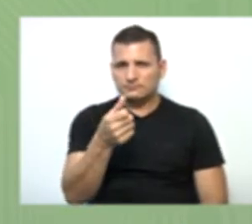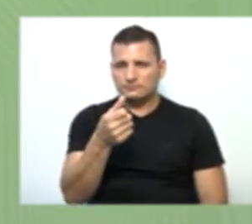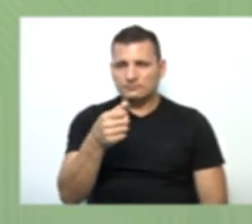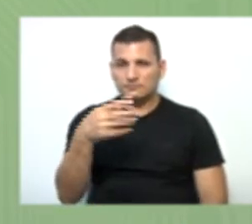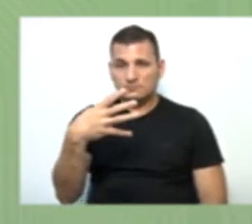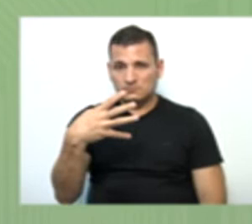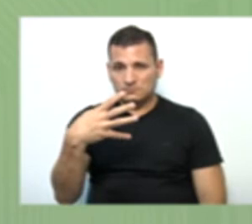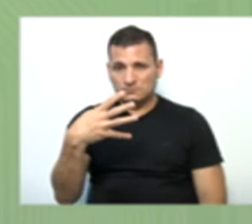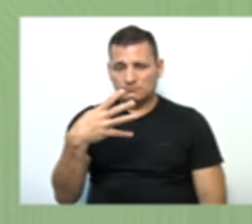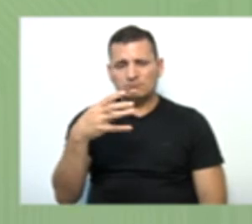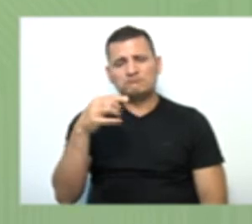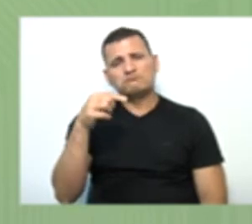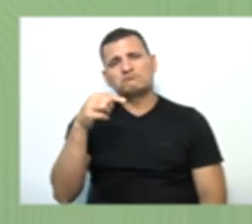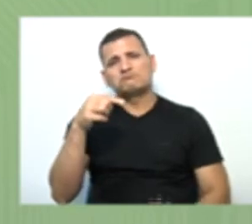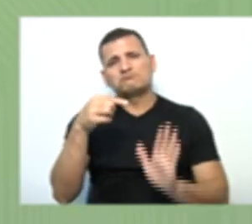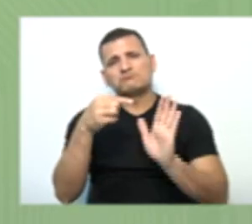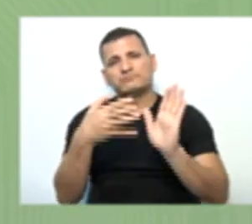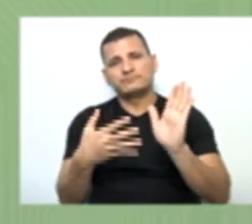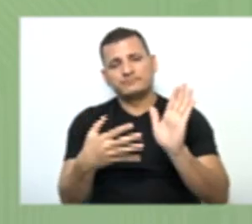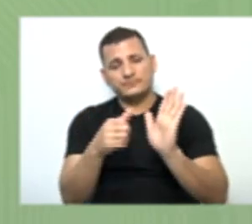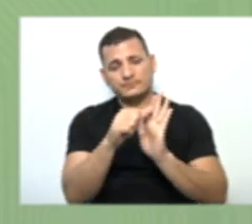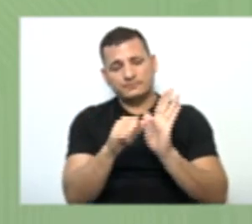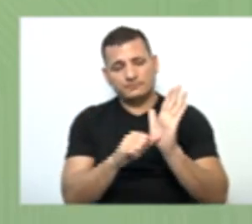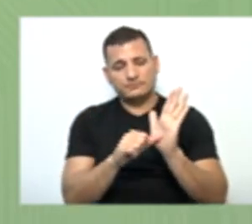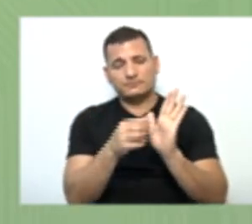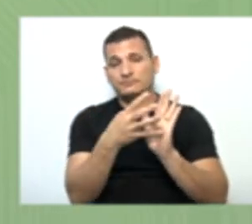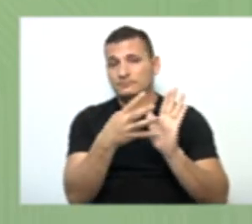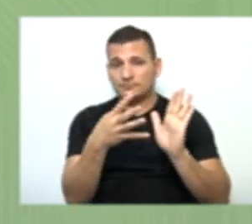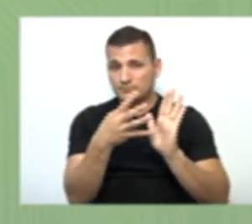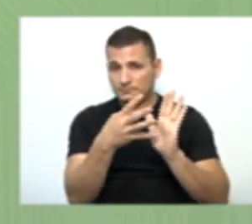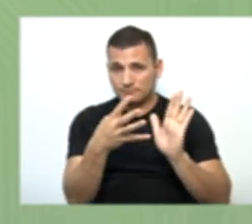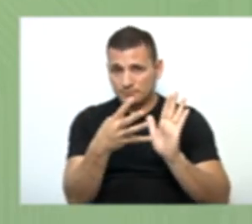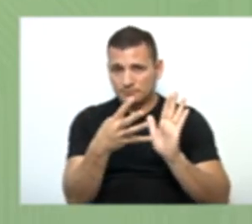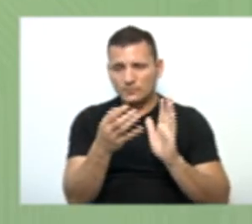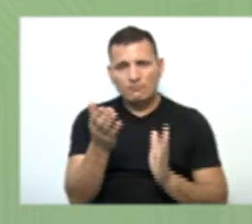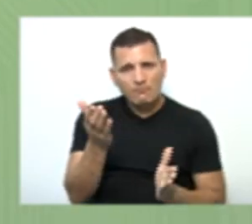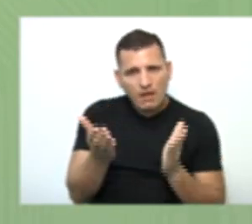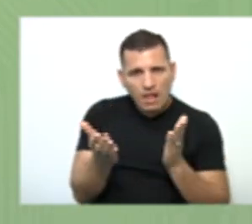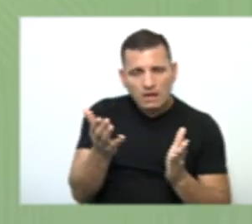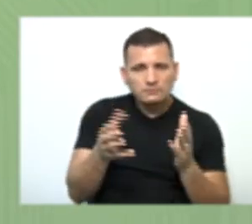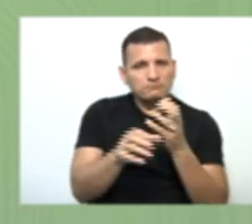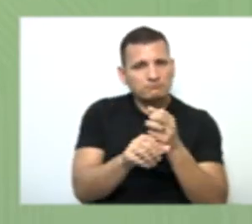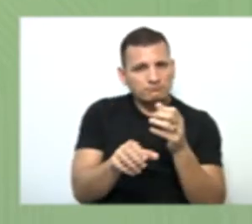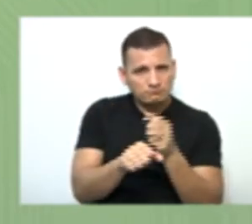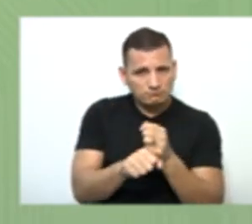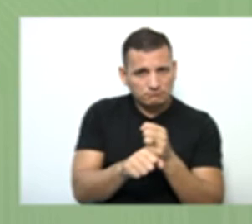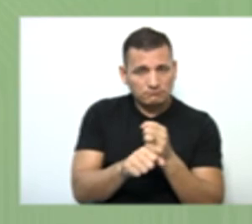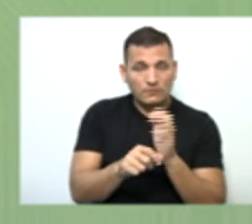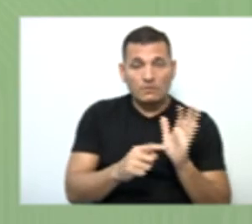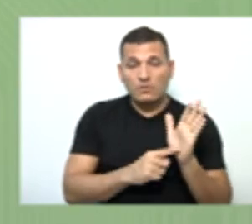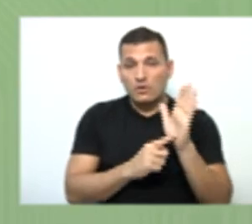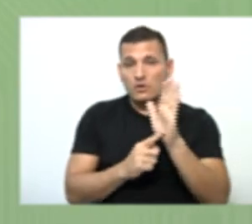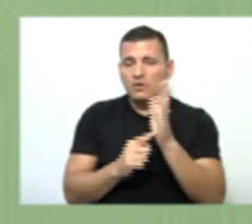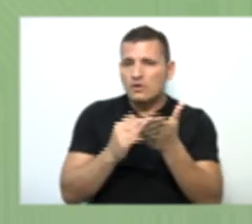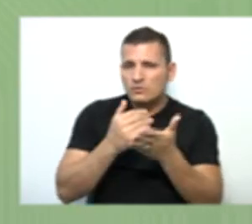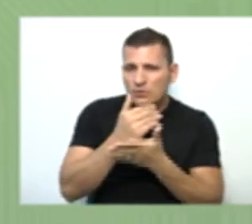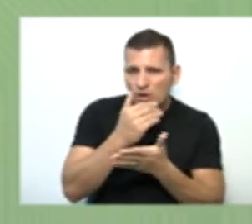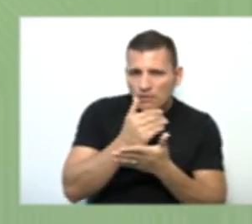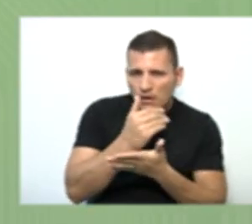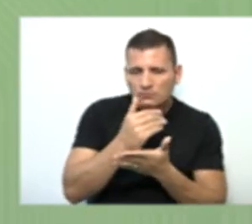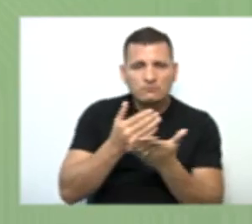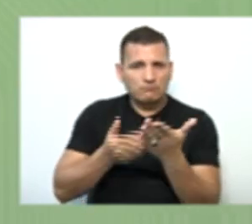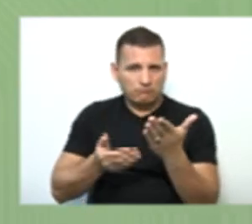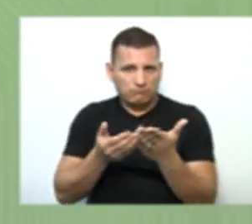5.764 define no seu artigo 44 que o balanço patrimonial e as demonstrações de sobras e perdas devem